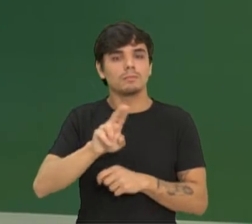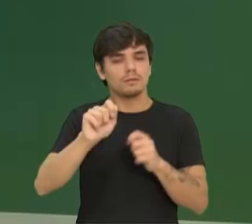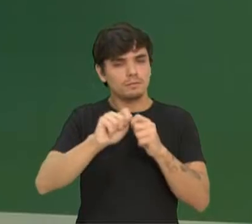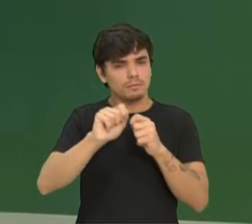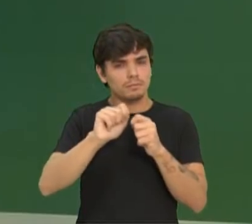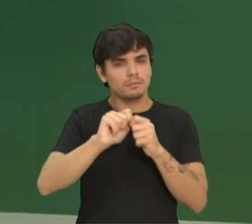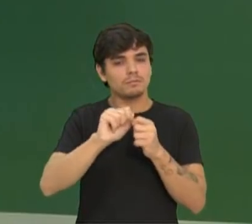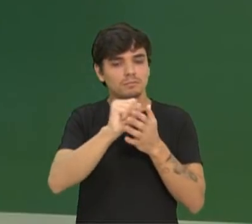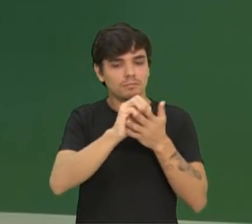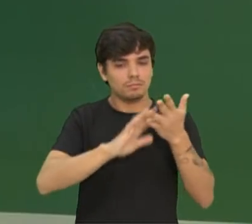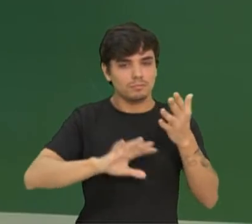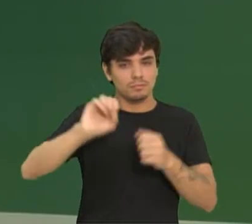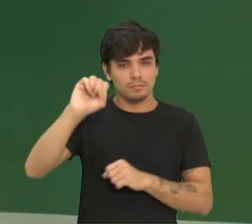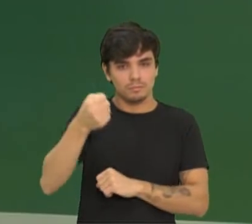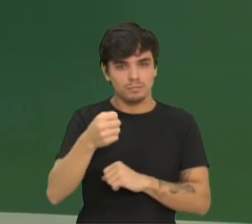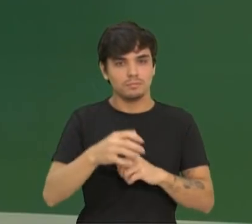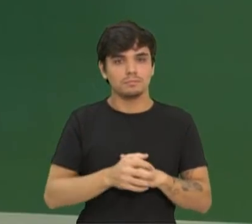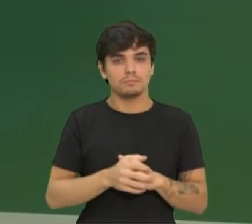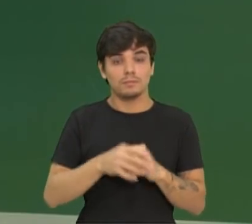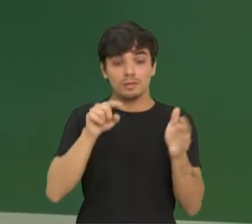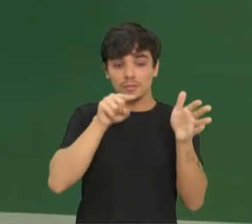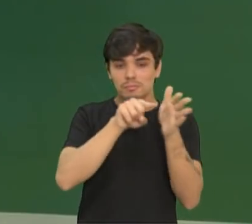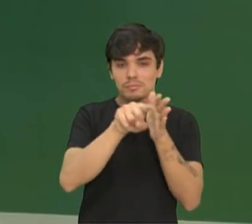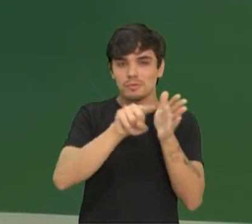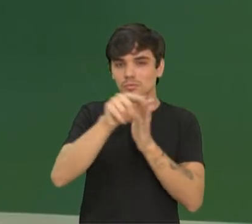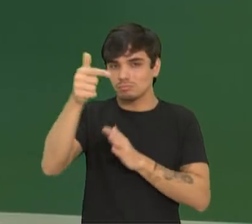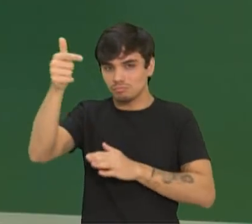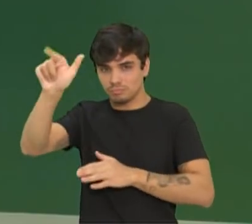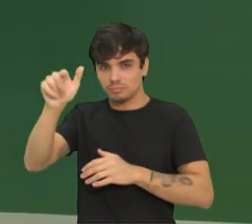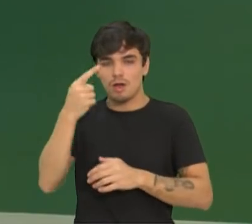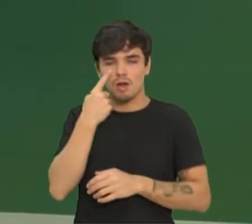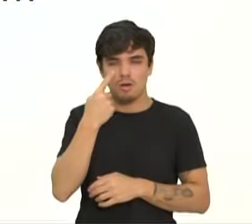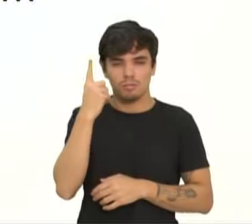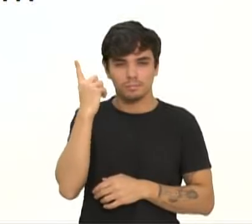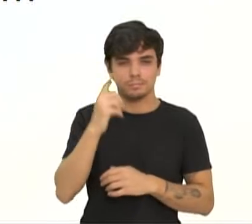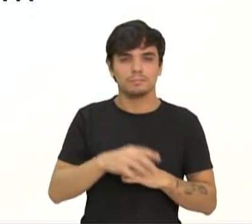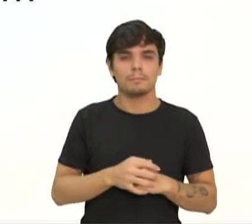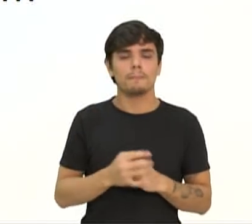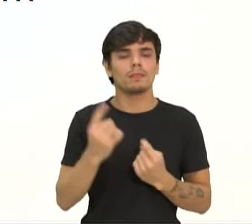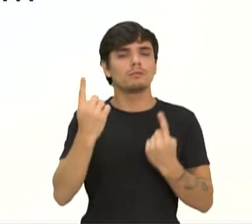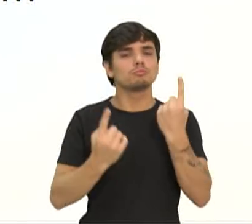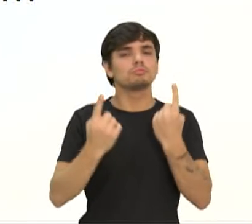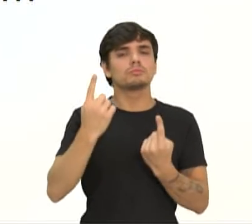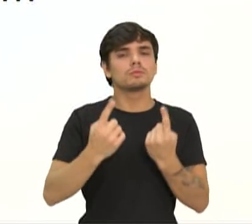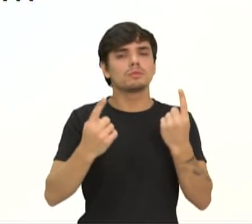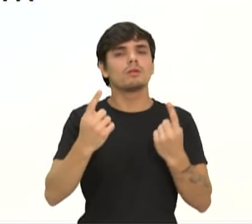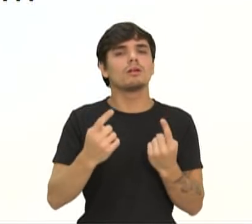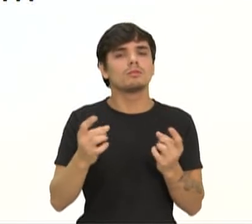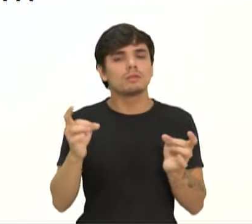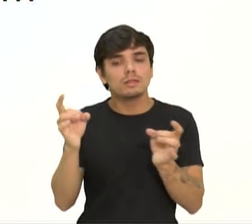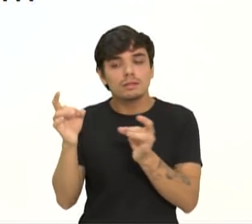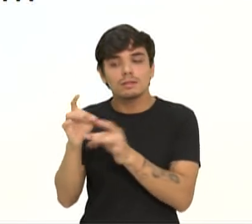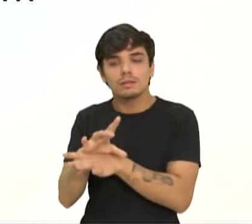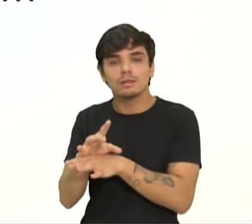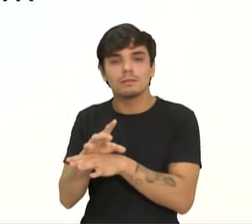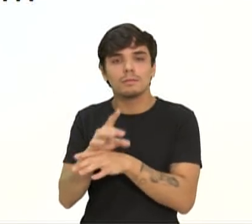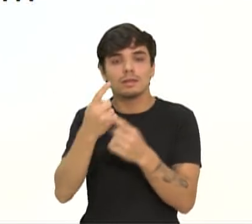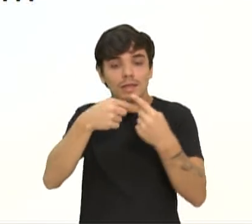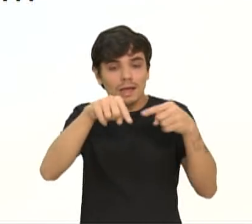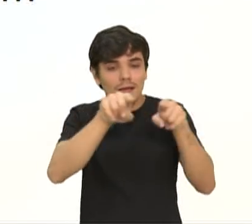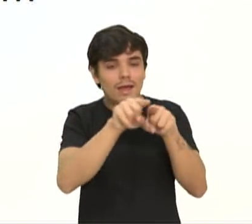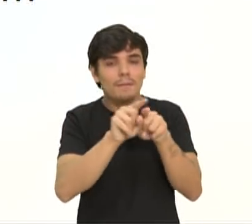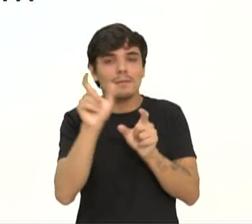realizar esse exercício número 8. Só que a pergunta é outra, veja só. Quais são as terminações que se repetem